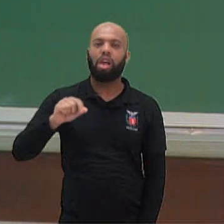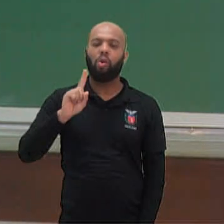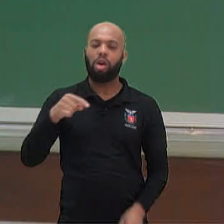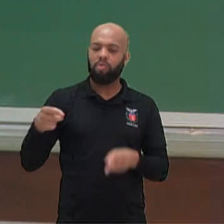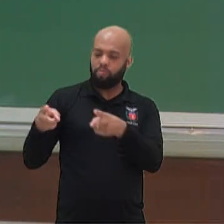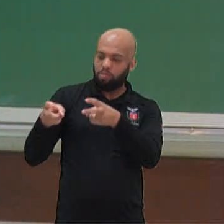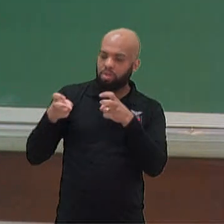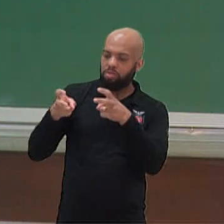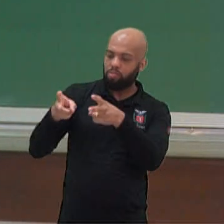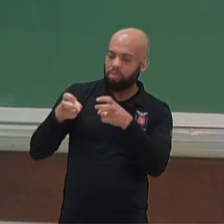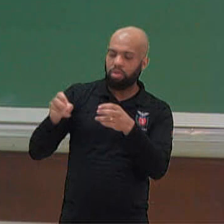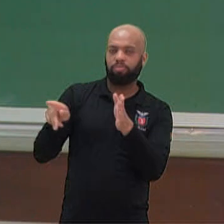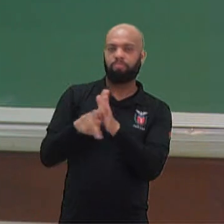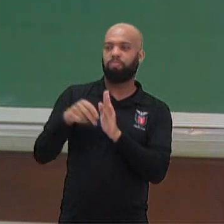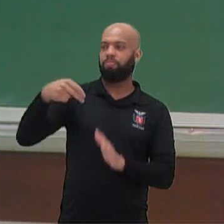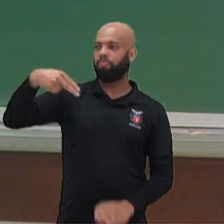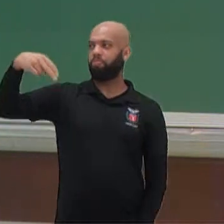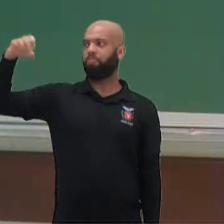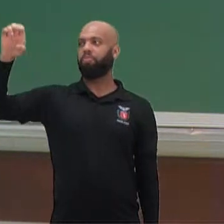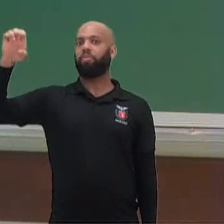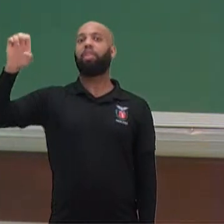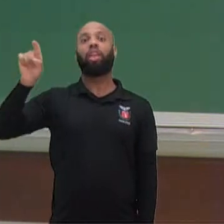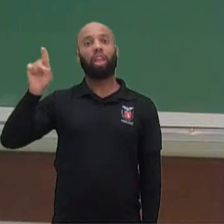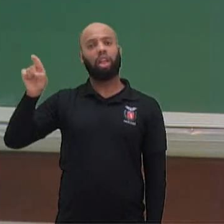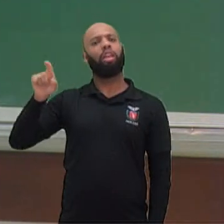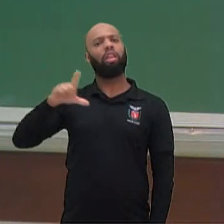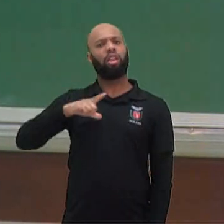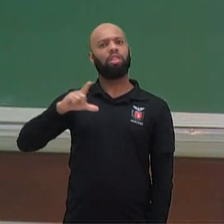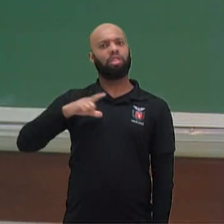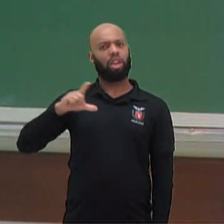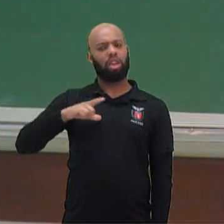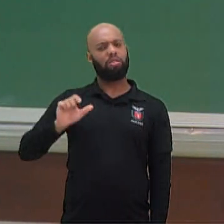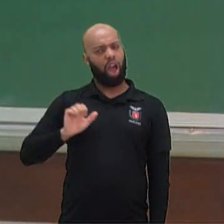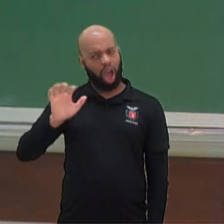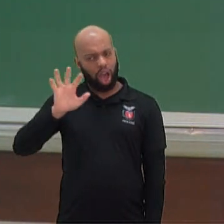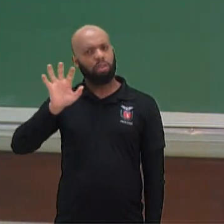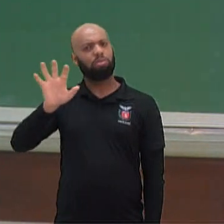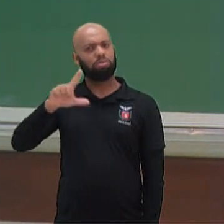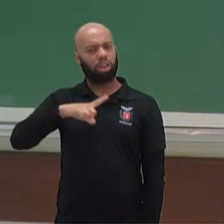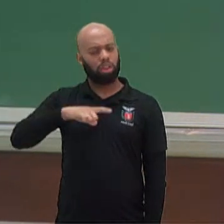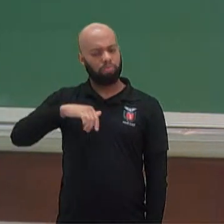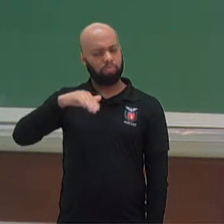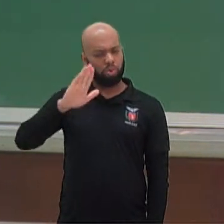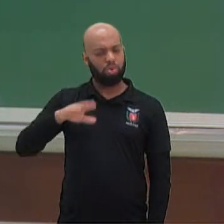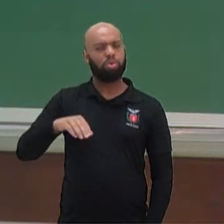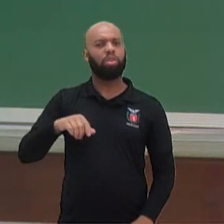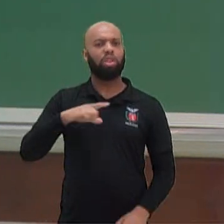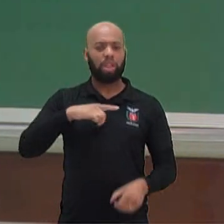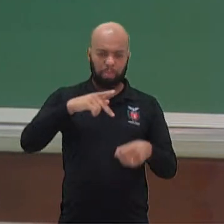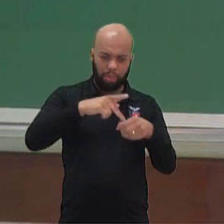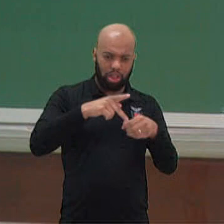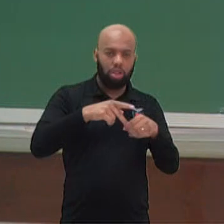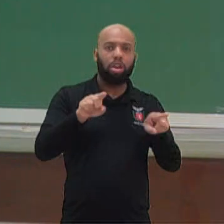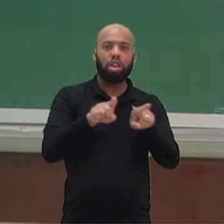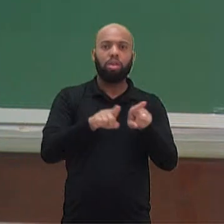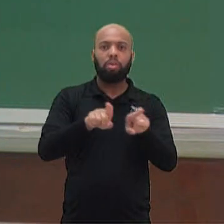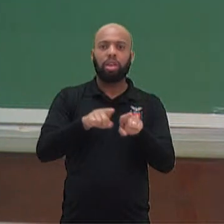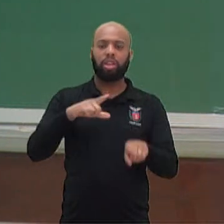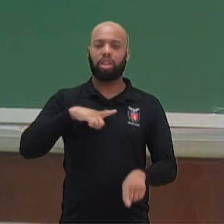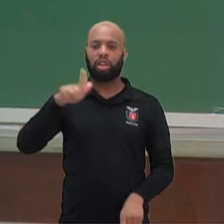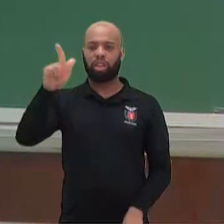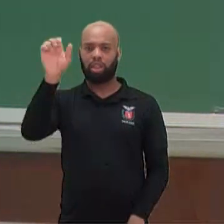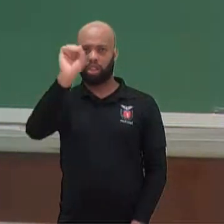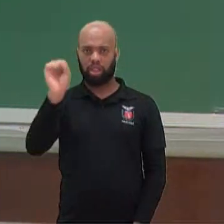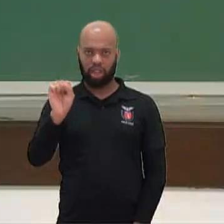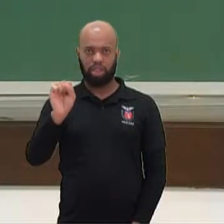economicamente na região Nordeste, né? Então, ela é rica em recursos minerais, como o petróleo e o gás natural, que são produzidos na